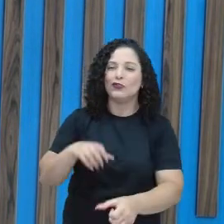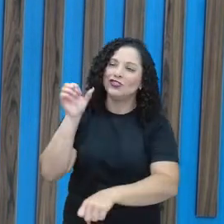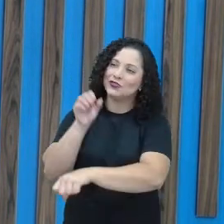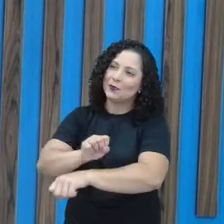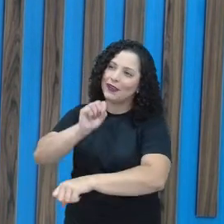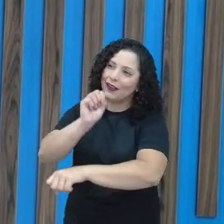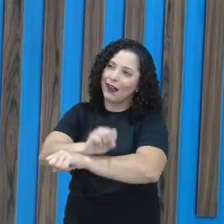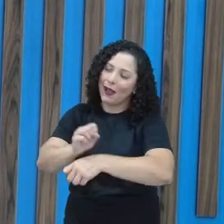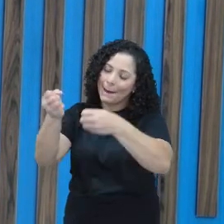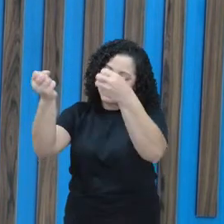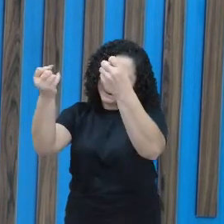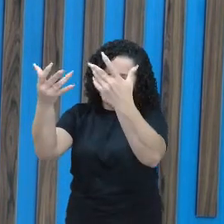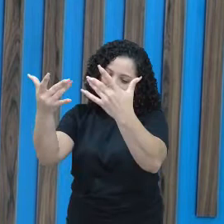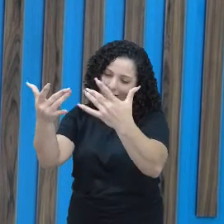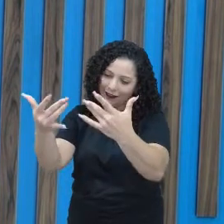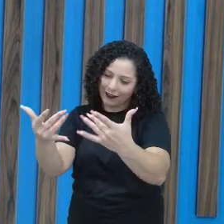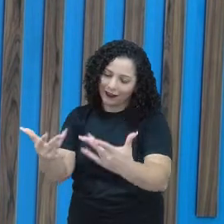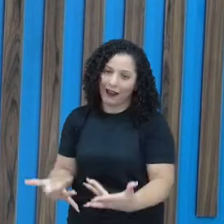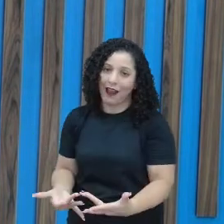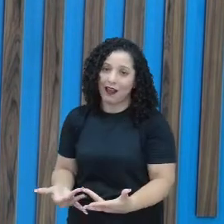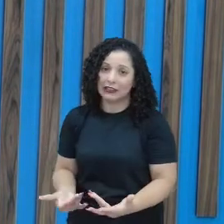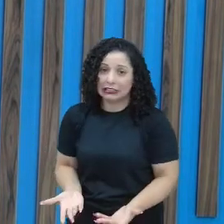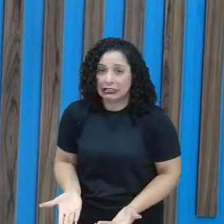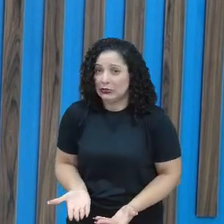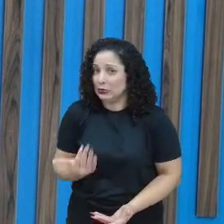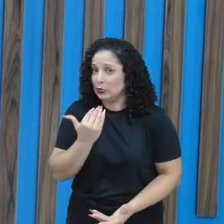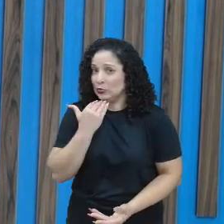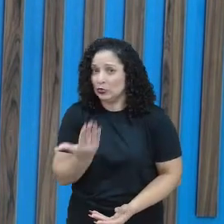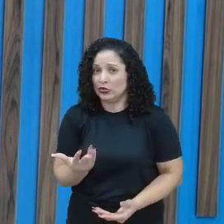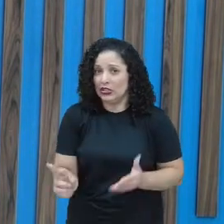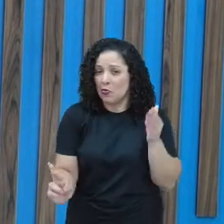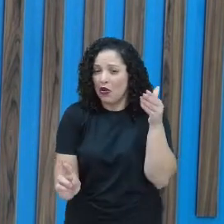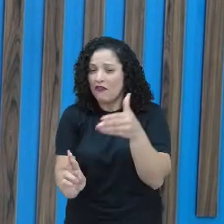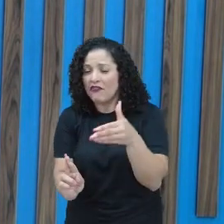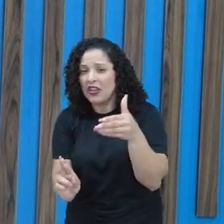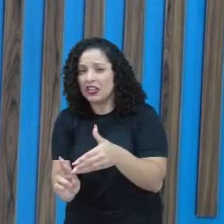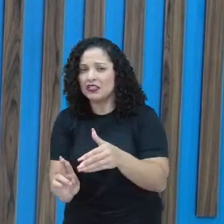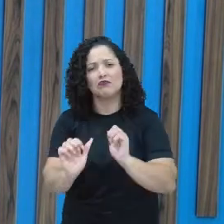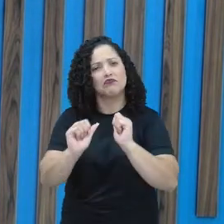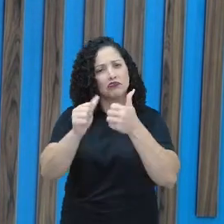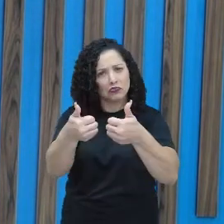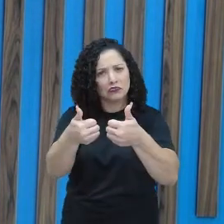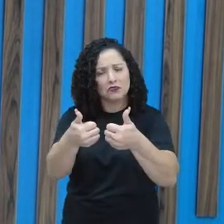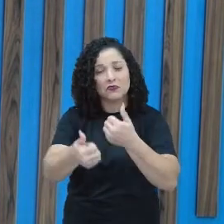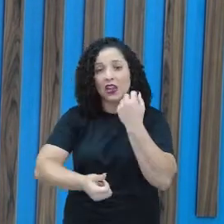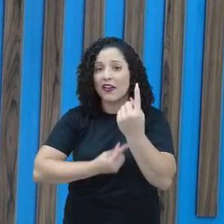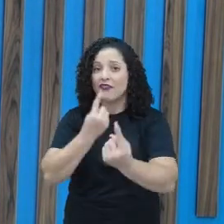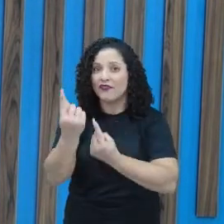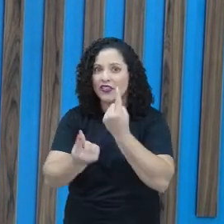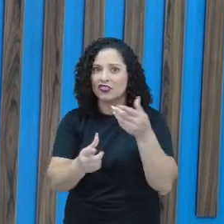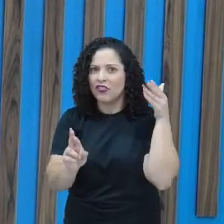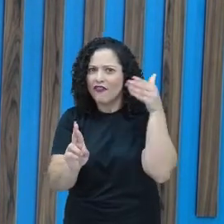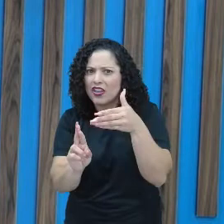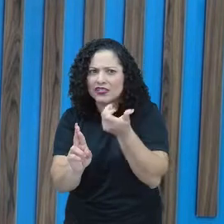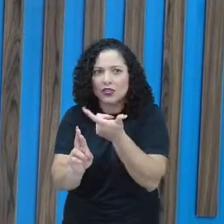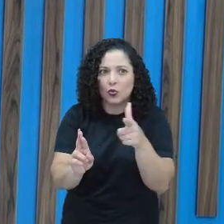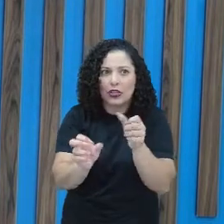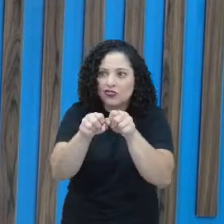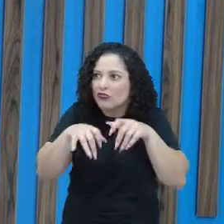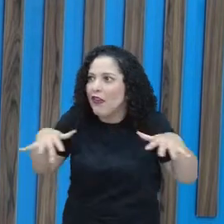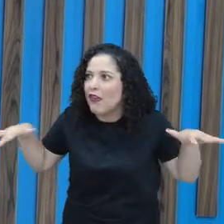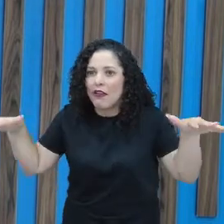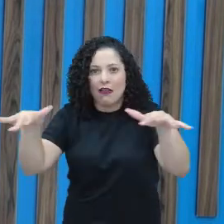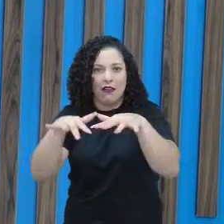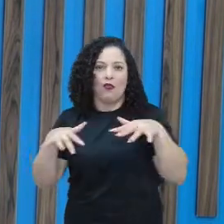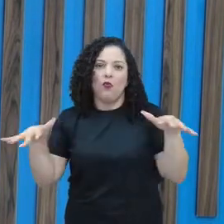então, ou você não alcançou a referência, o que acontece, e tudo bem, porque a gente não tem referência Não de tem tudo. de tudo, exatamente. Ou a